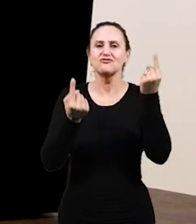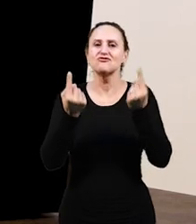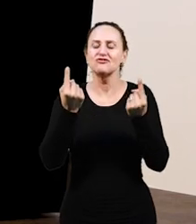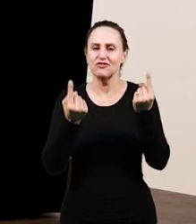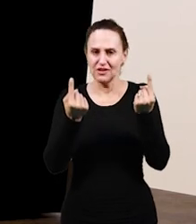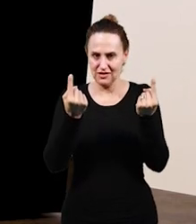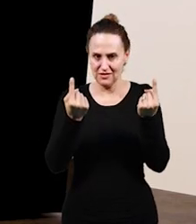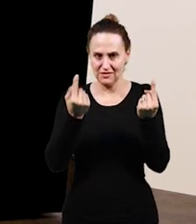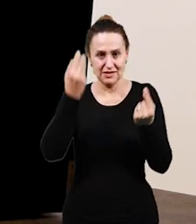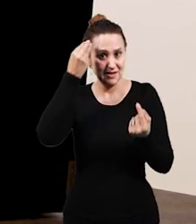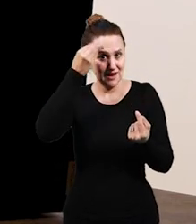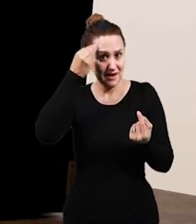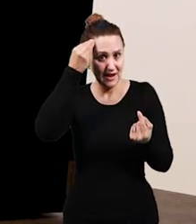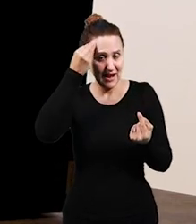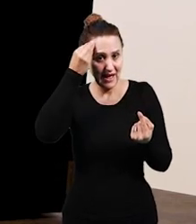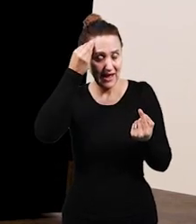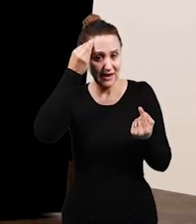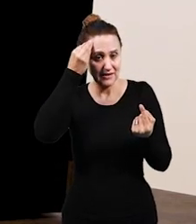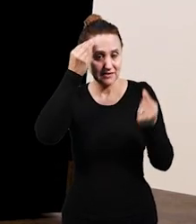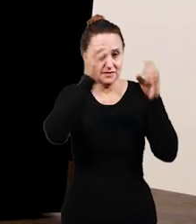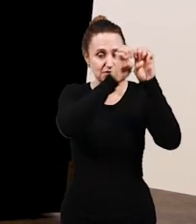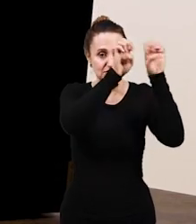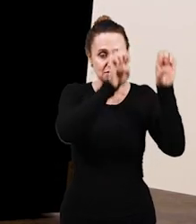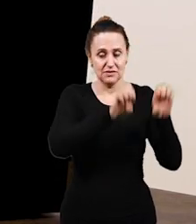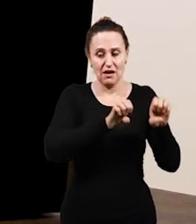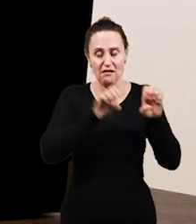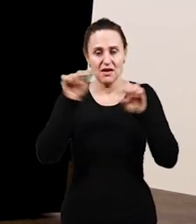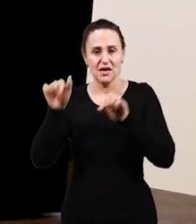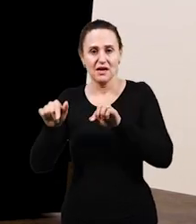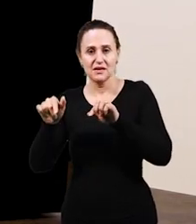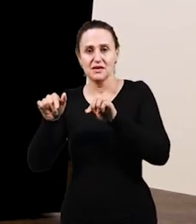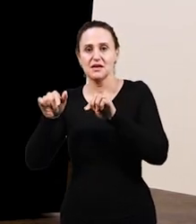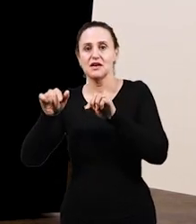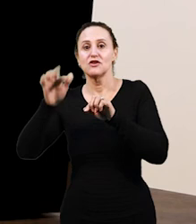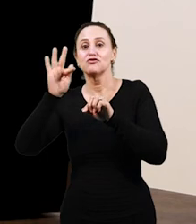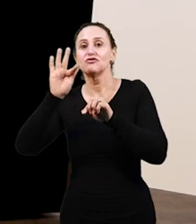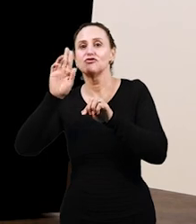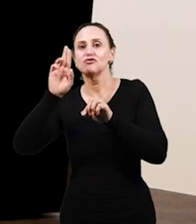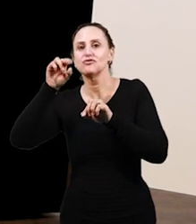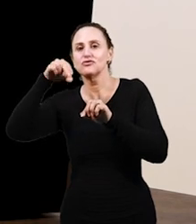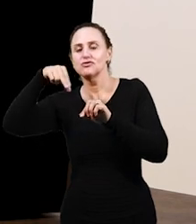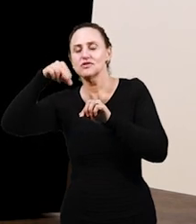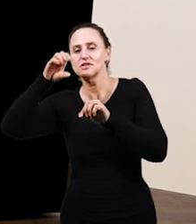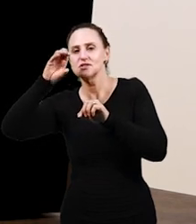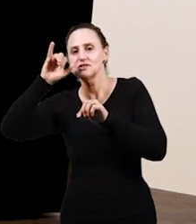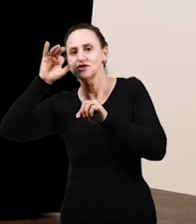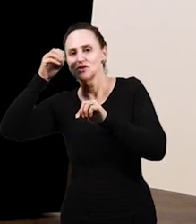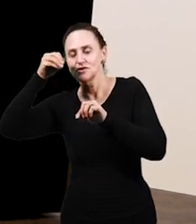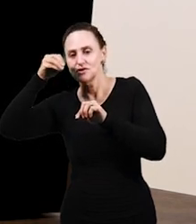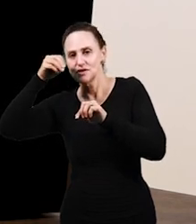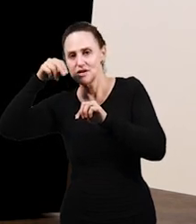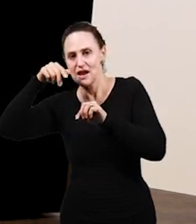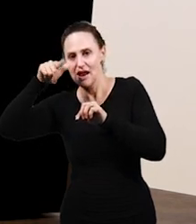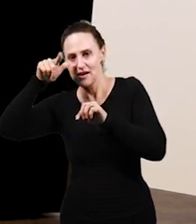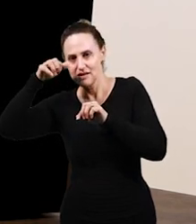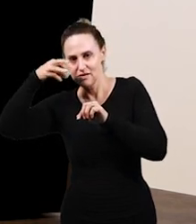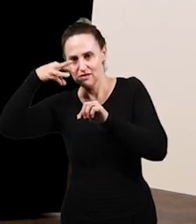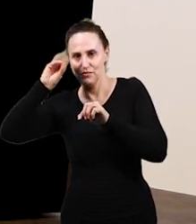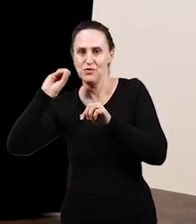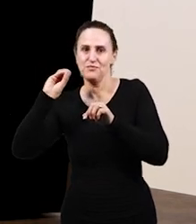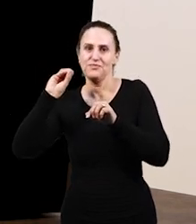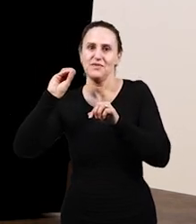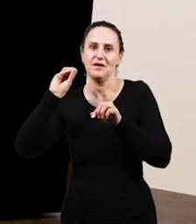é é inteligente é predicado e quando a gente olha para língua pensando no